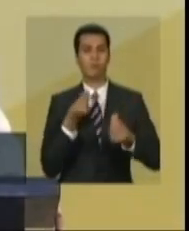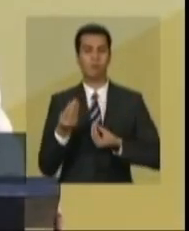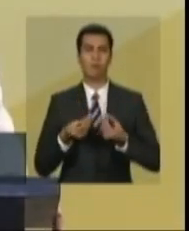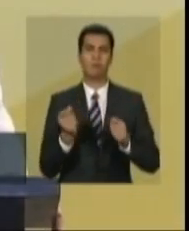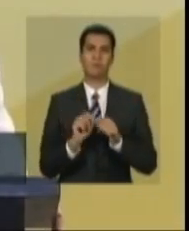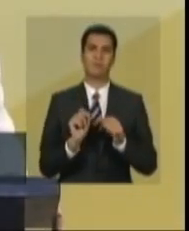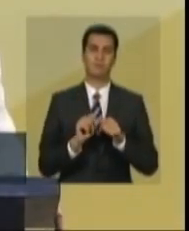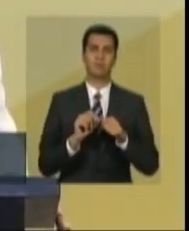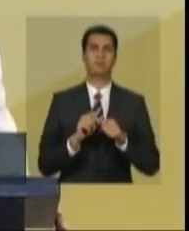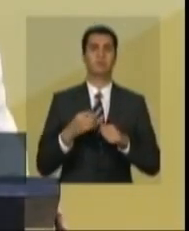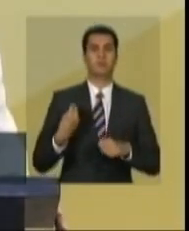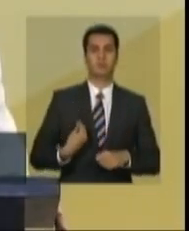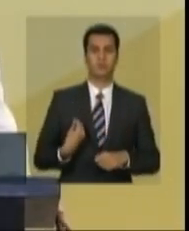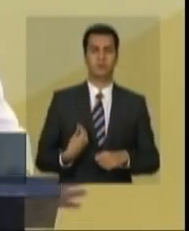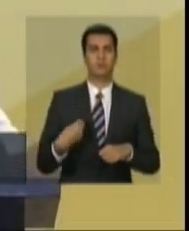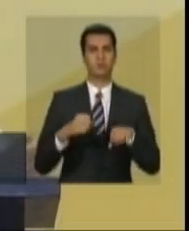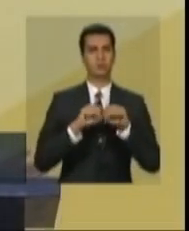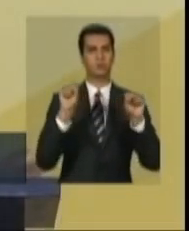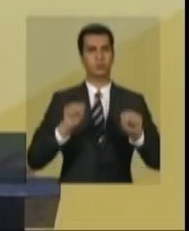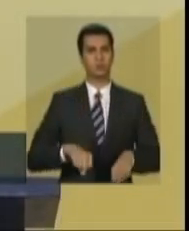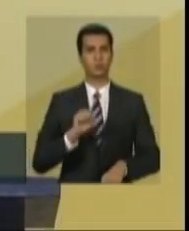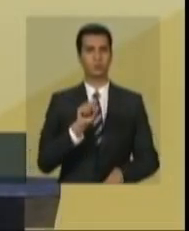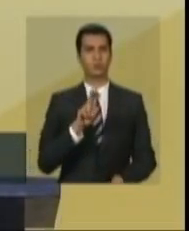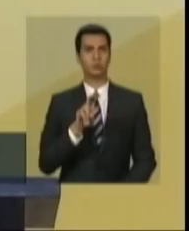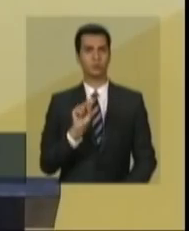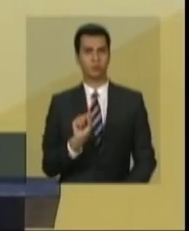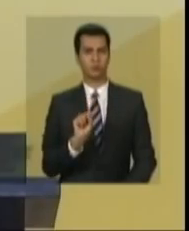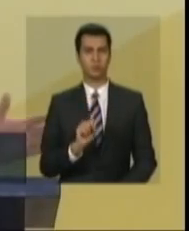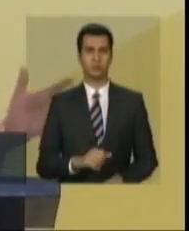modelo como o SUS. E elas vão